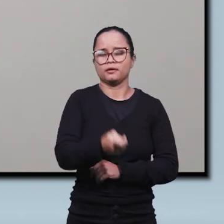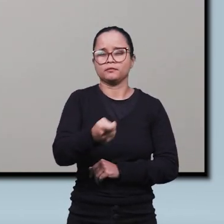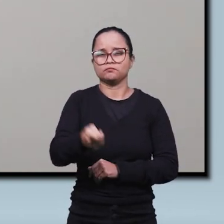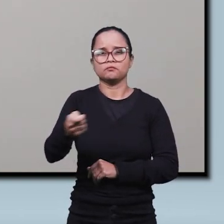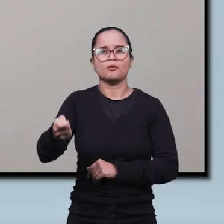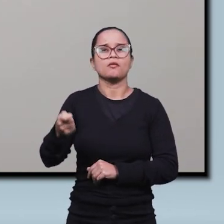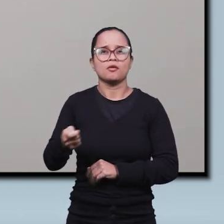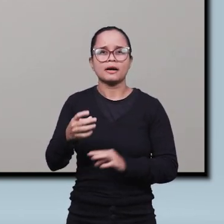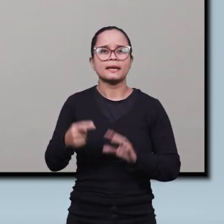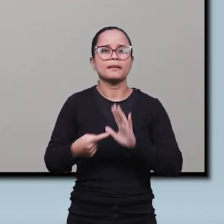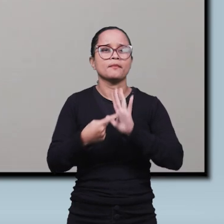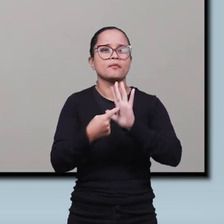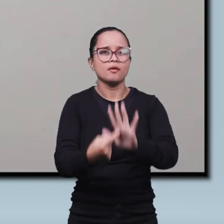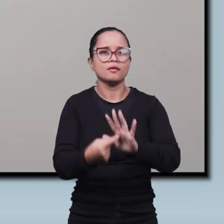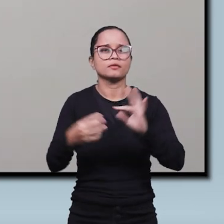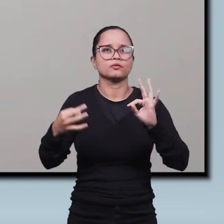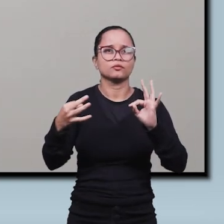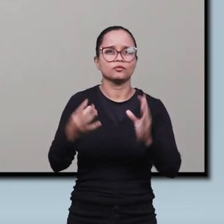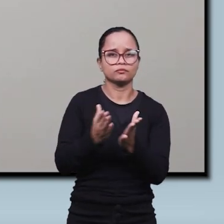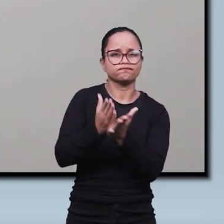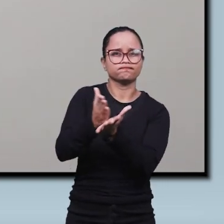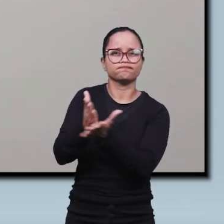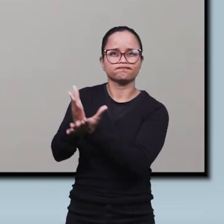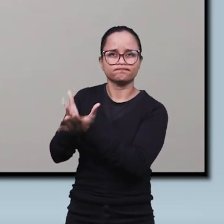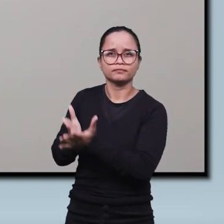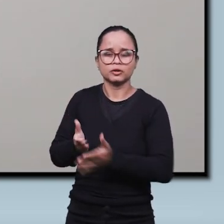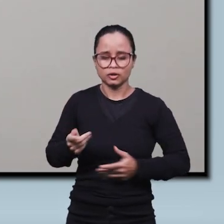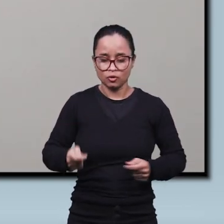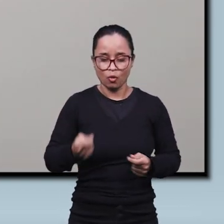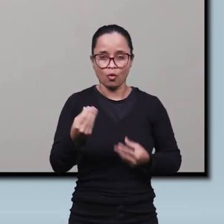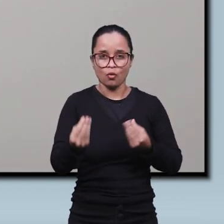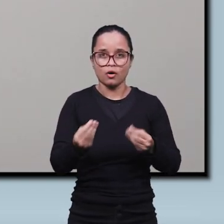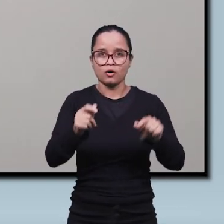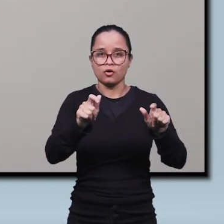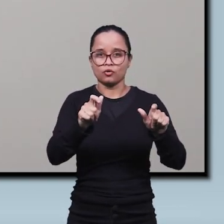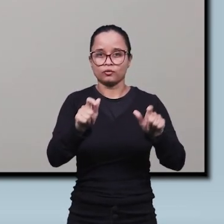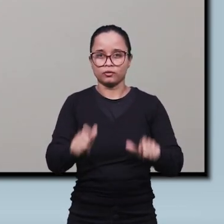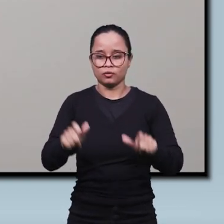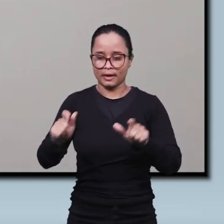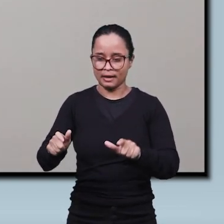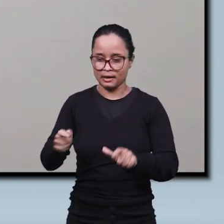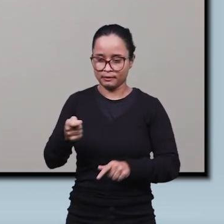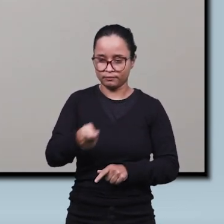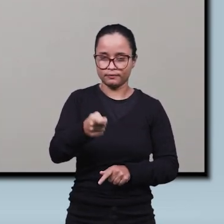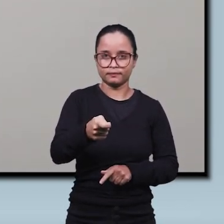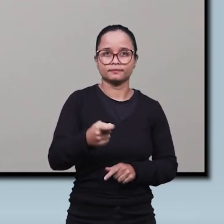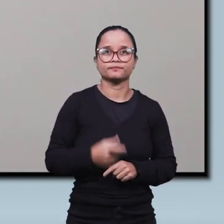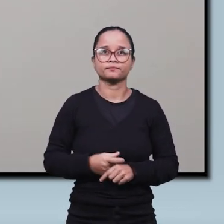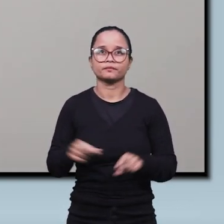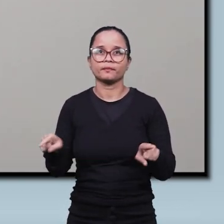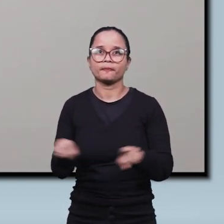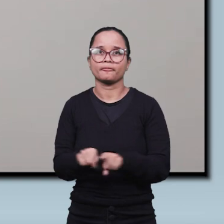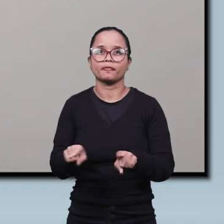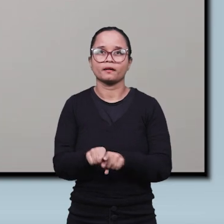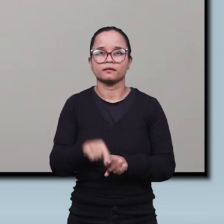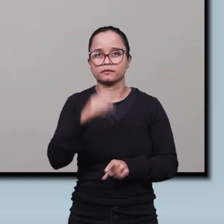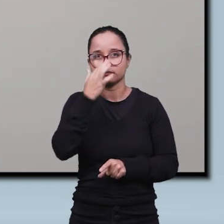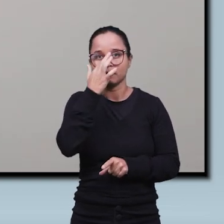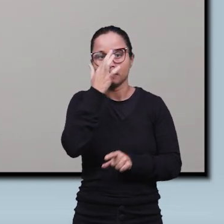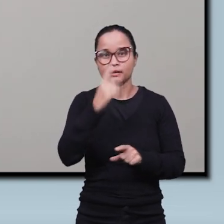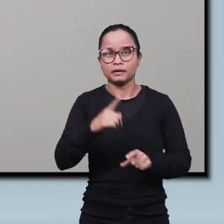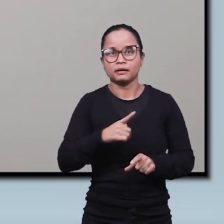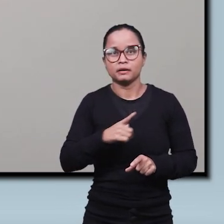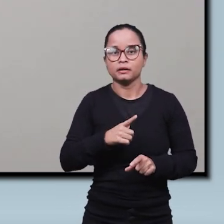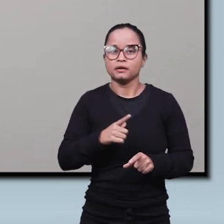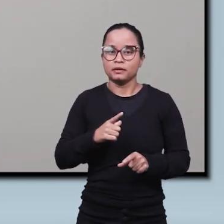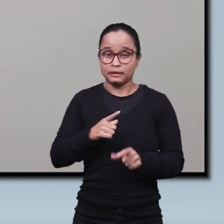né, a caminhada, a identificação de um obstáculo. Também os pisos táteis, que